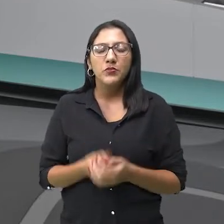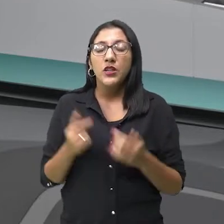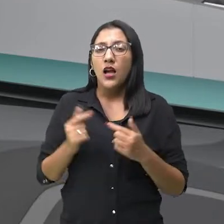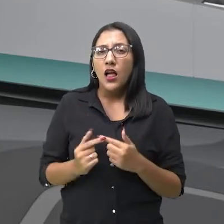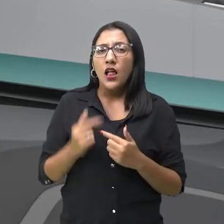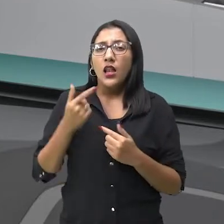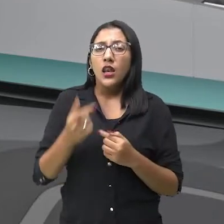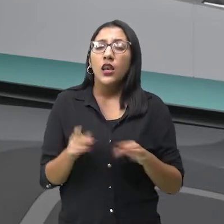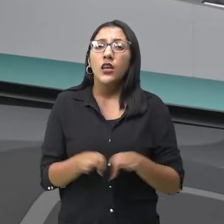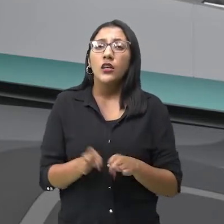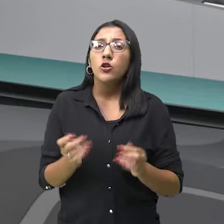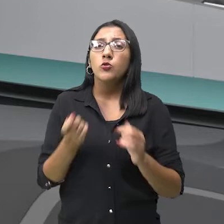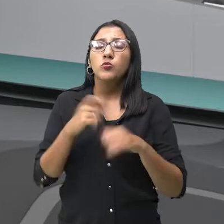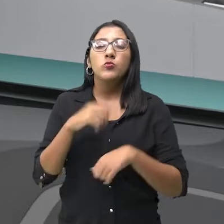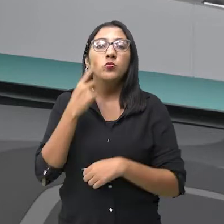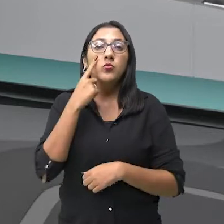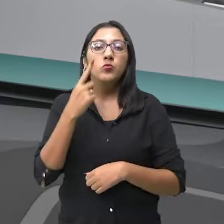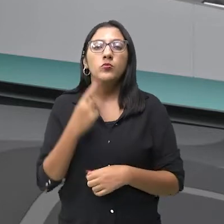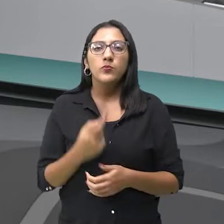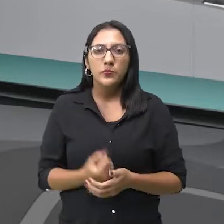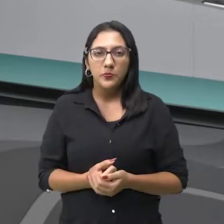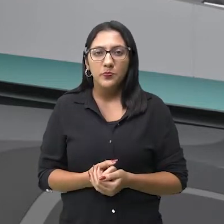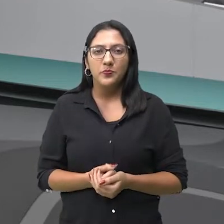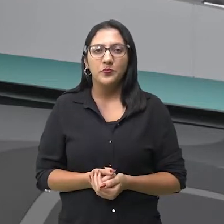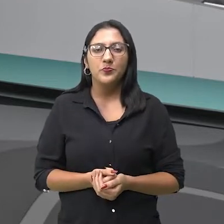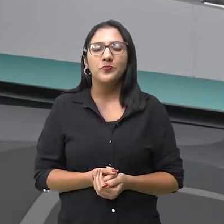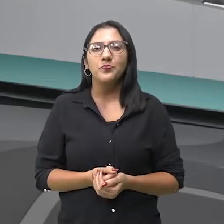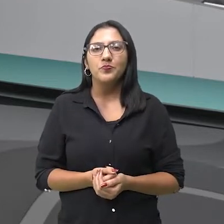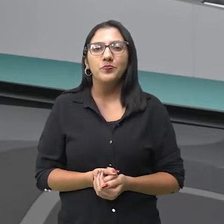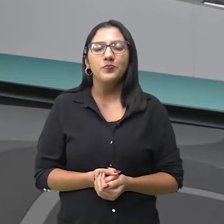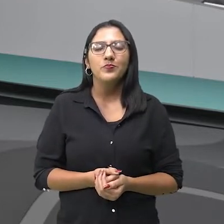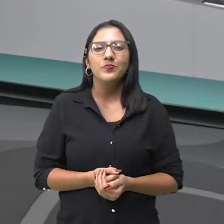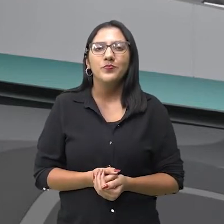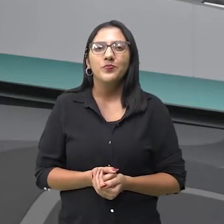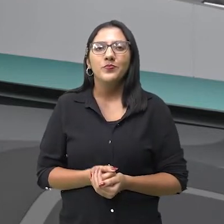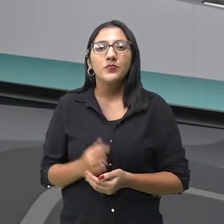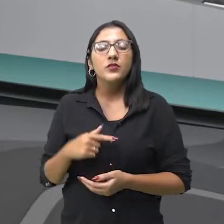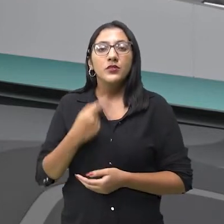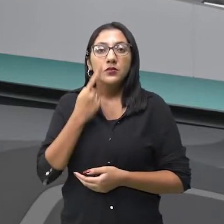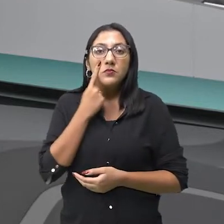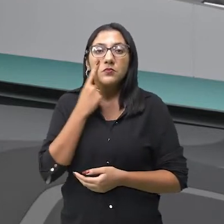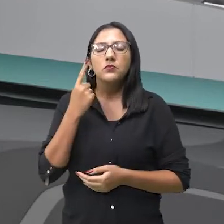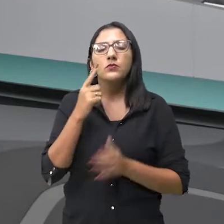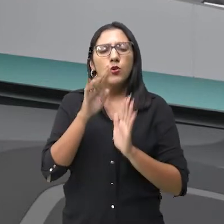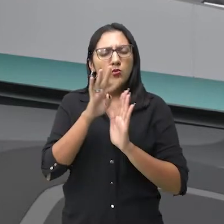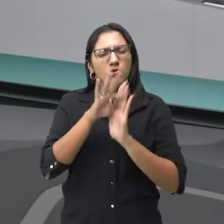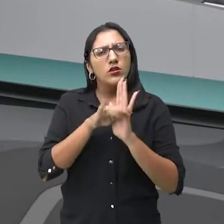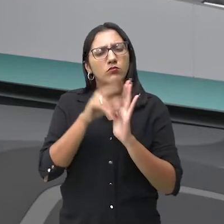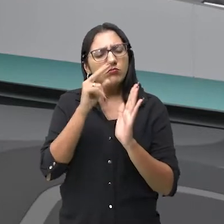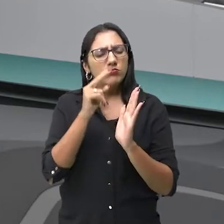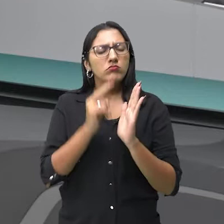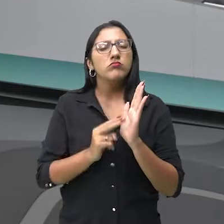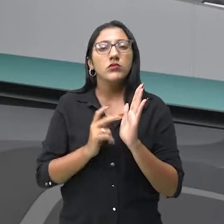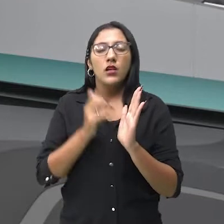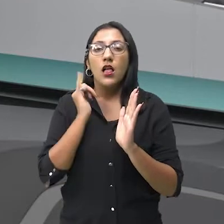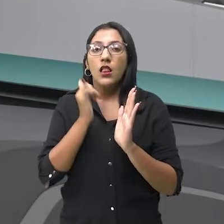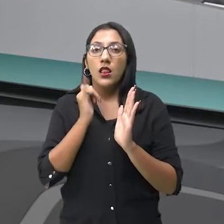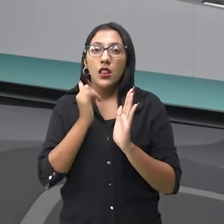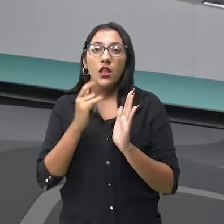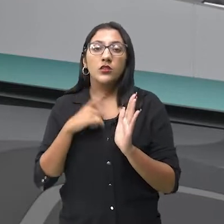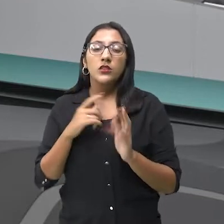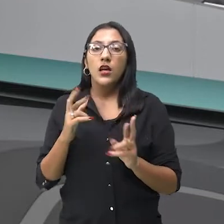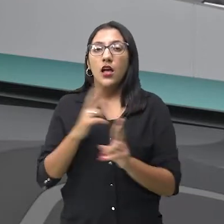além disso, nós podemos afirmar ainda o seguinte: por ser, um texto, as narrativas, por